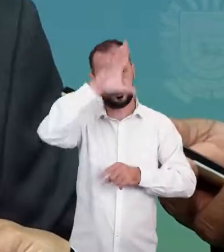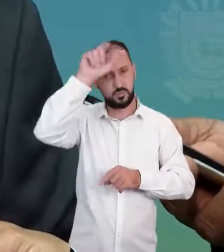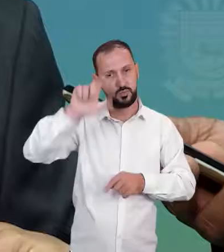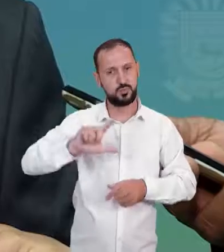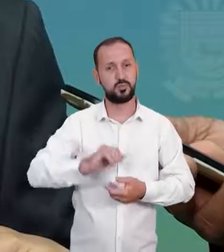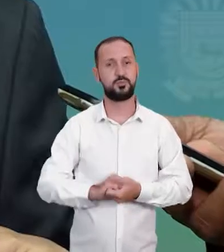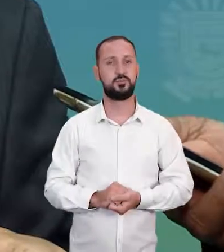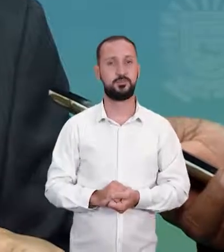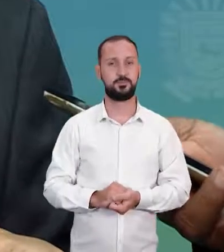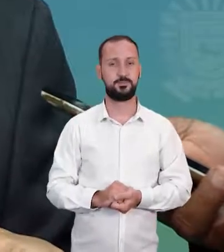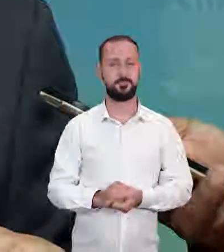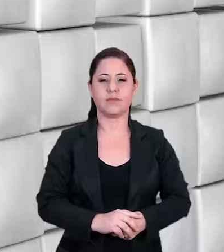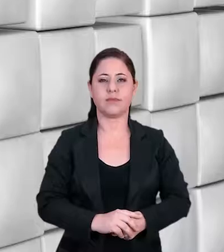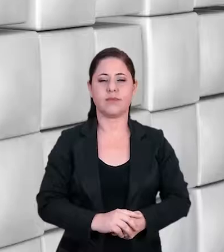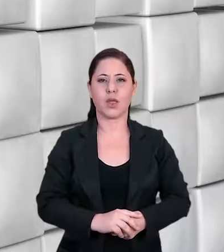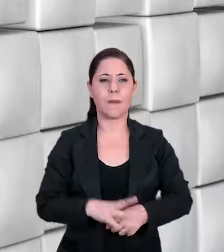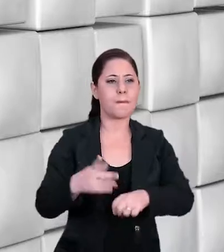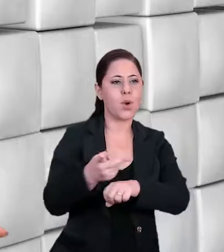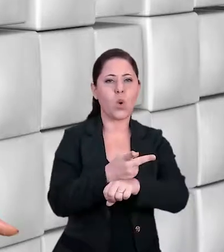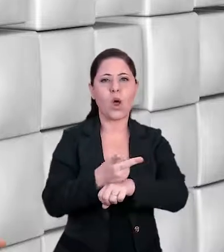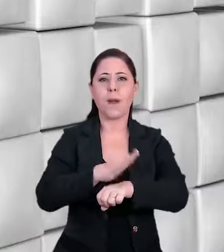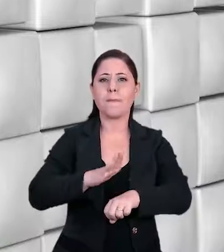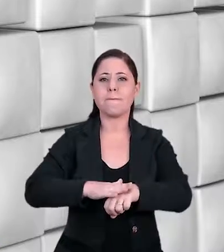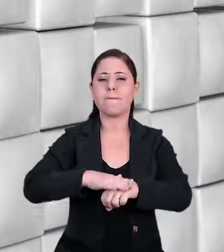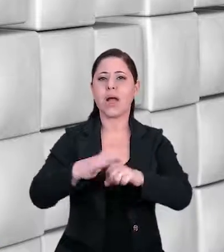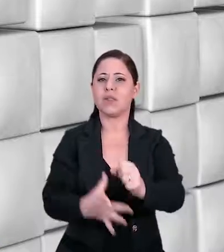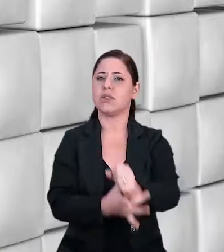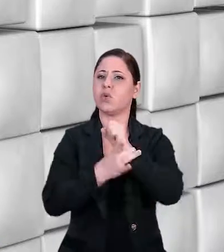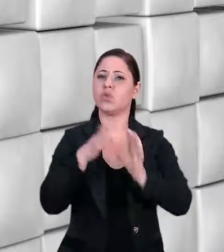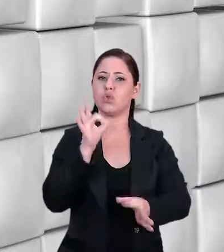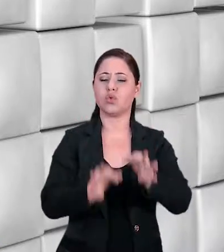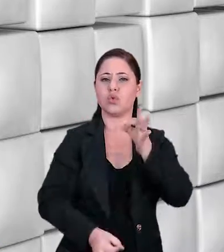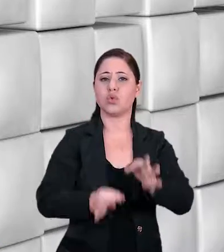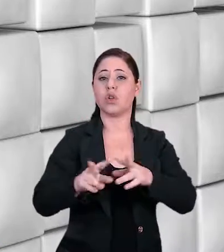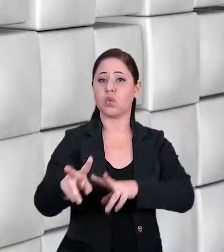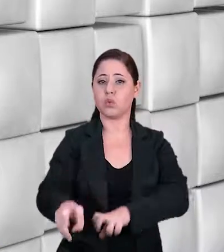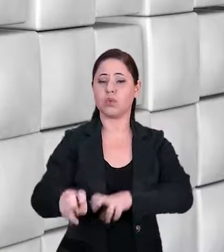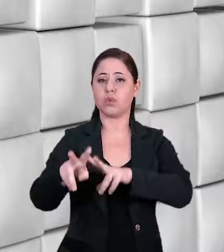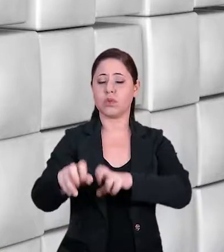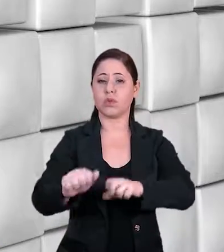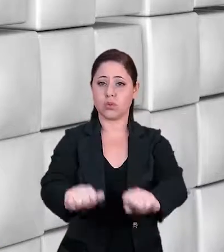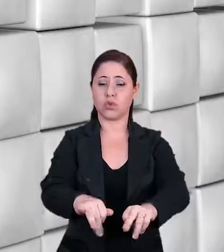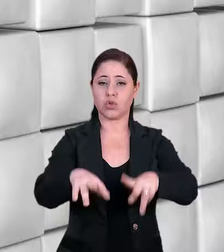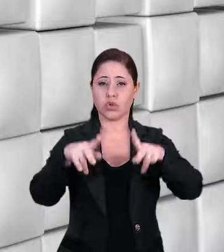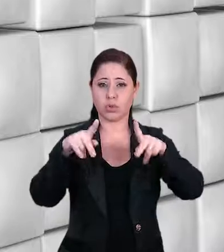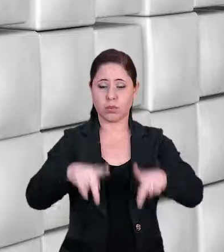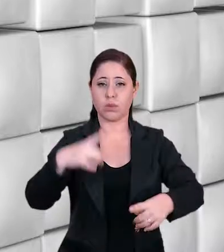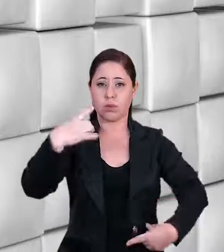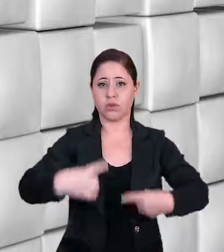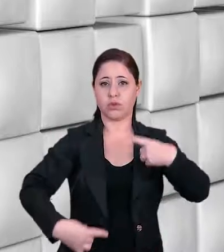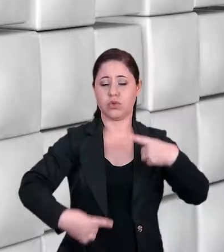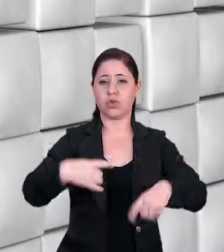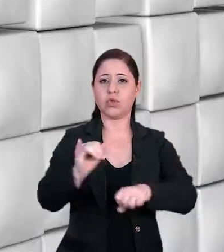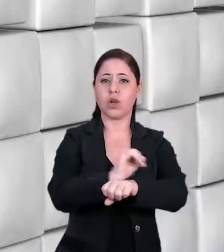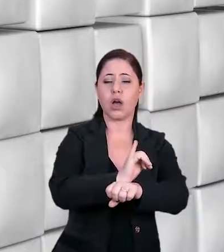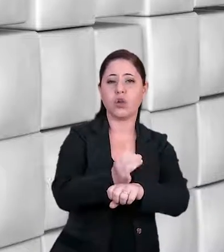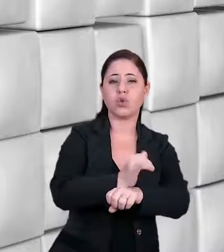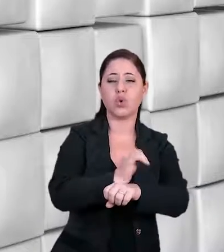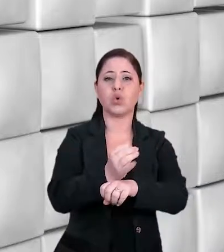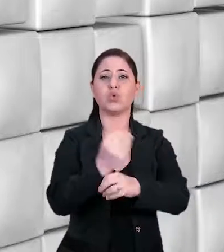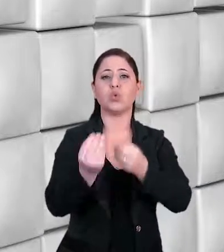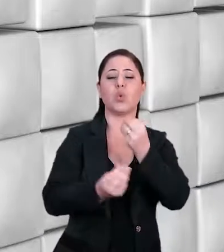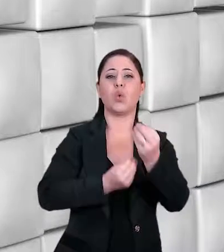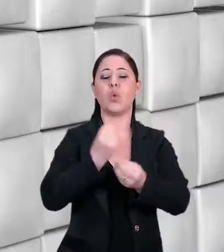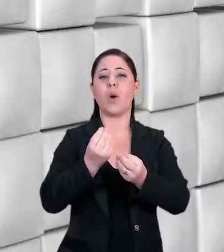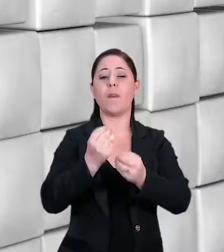e para o Estado de Mato Grosso do Sul. Em busca de mais segurança jurídica no campo, a audiência pública debateu ações e